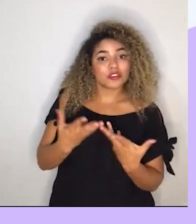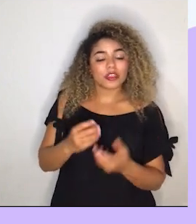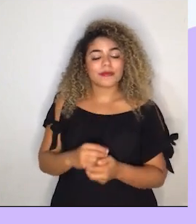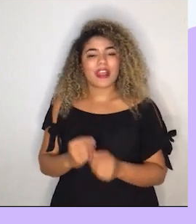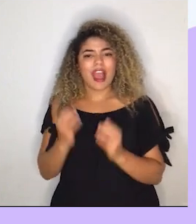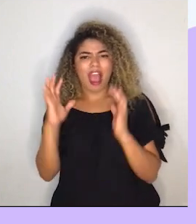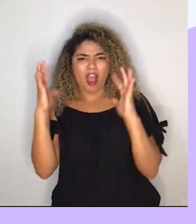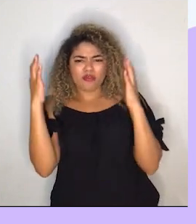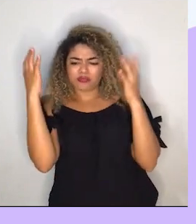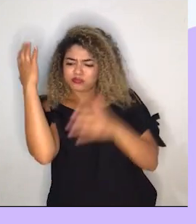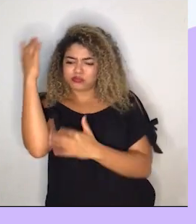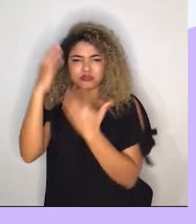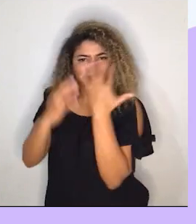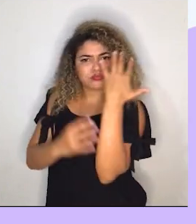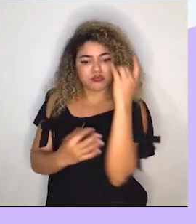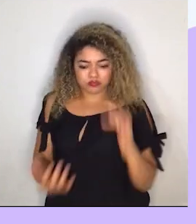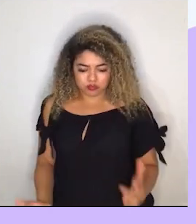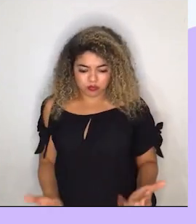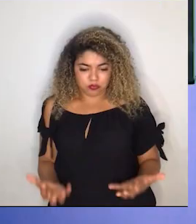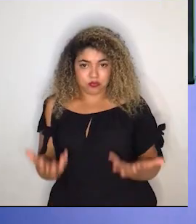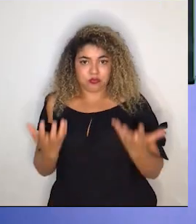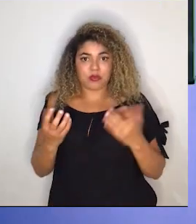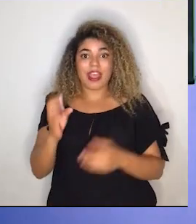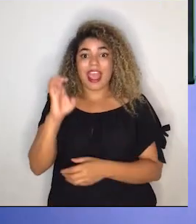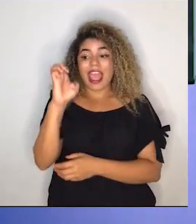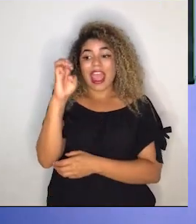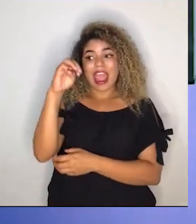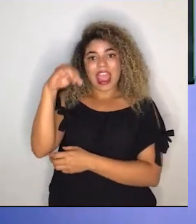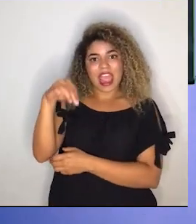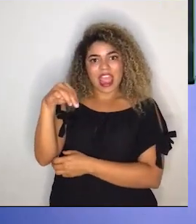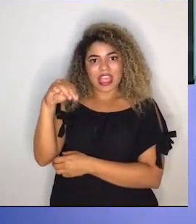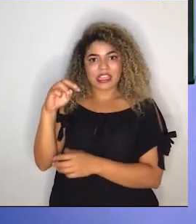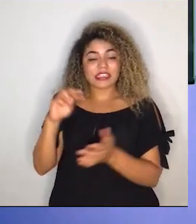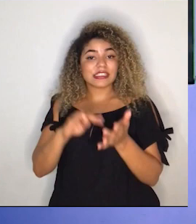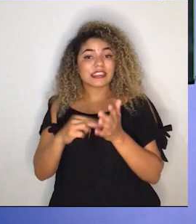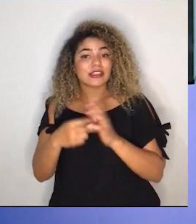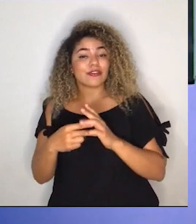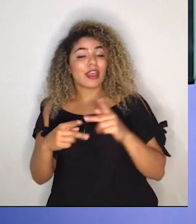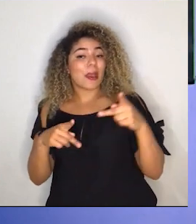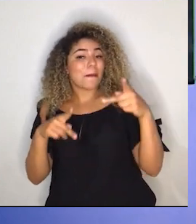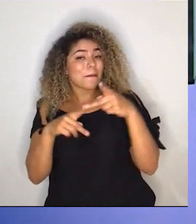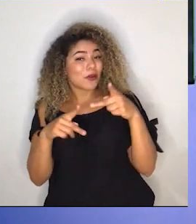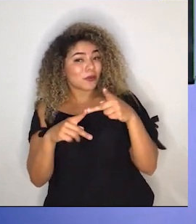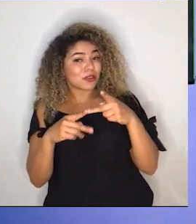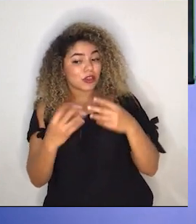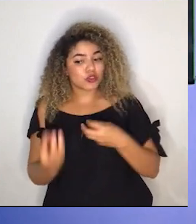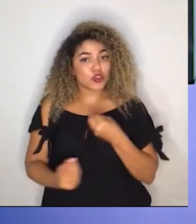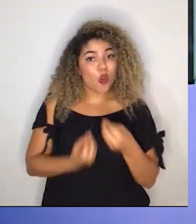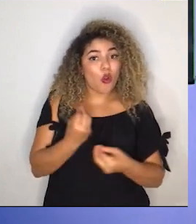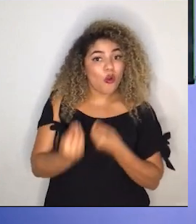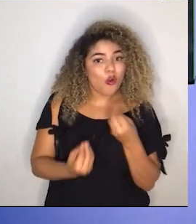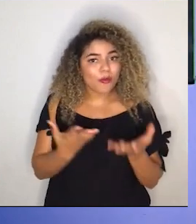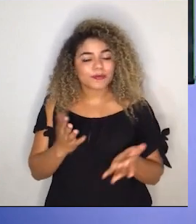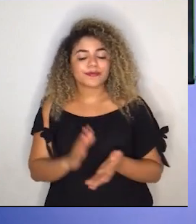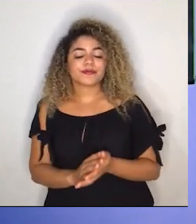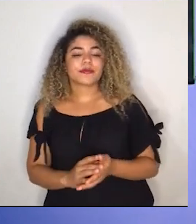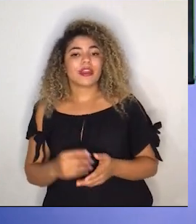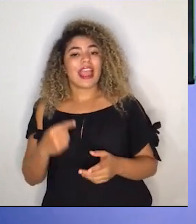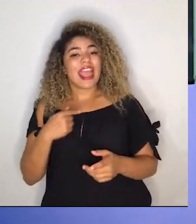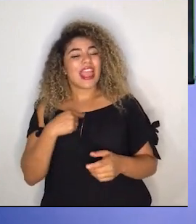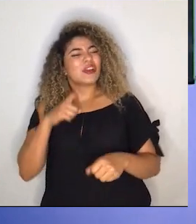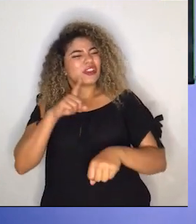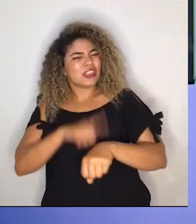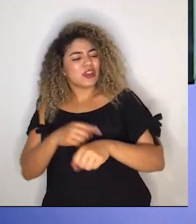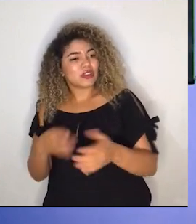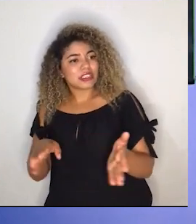estava em chamas. Novamente, a palavra em, a preposição em, indicando o modo. Devo